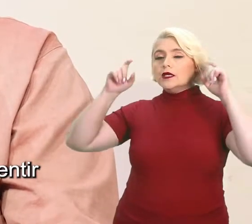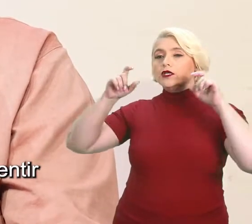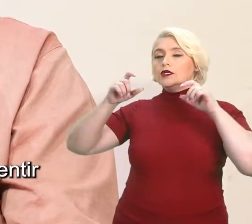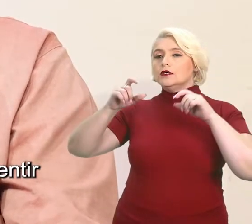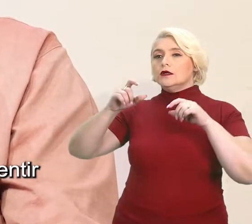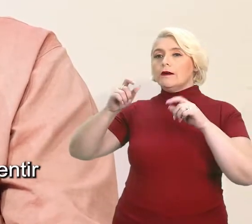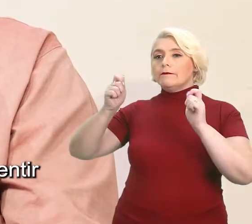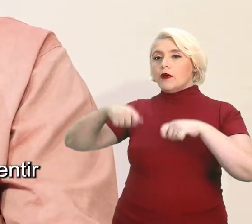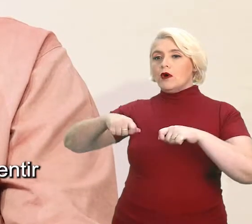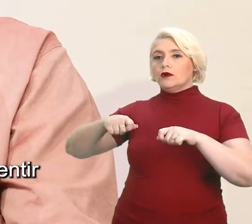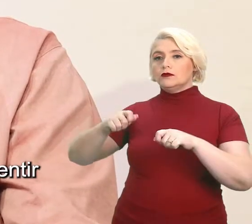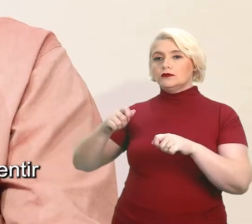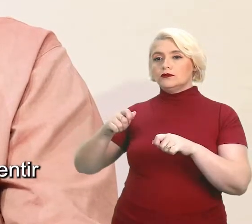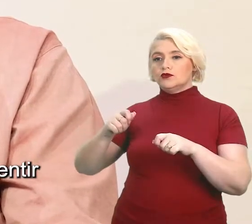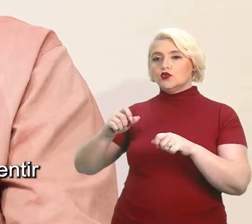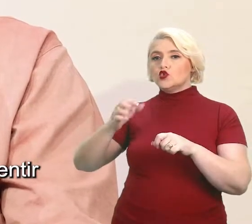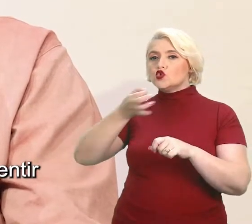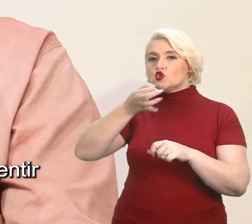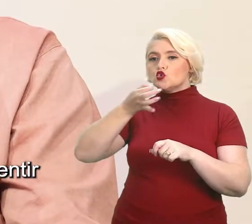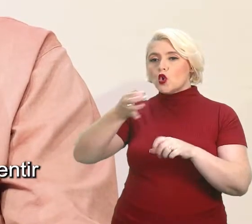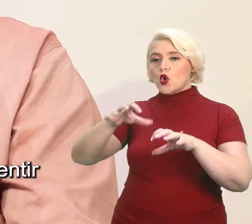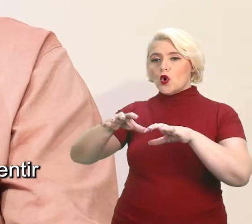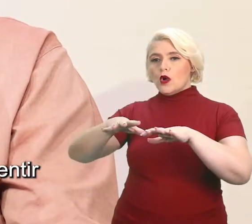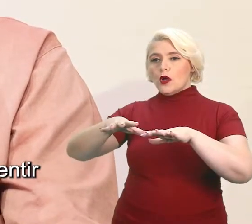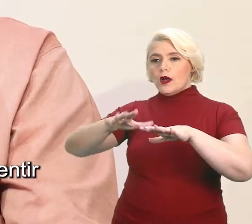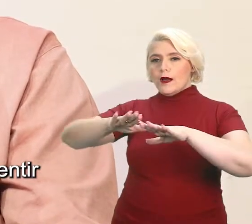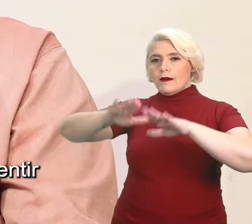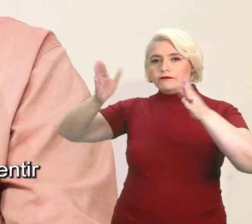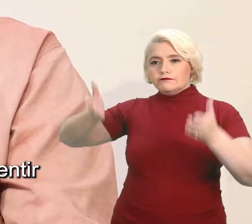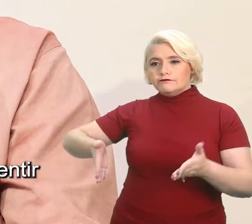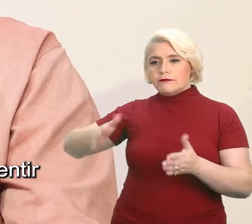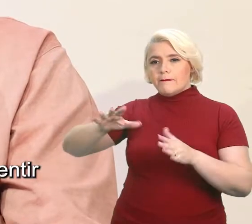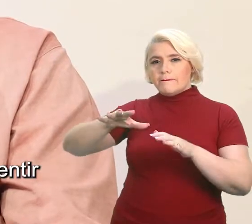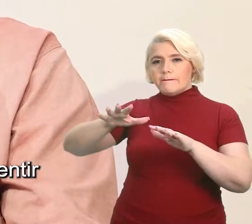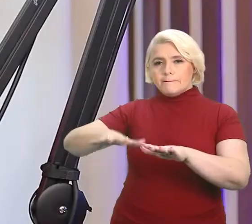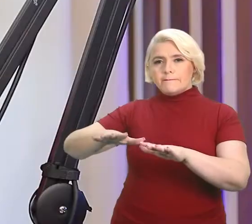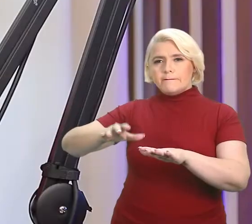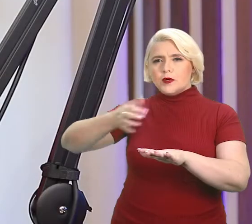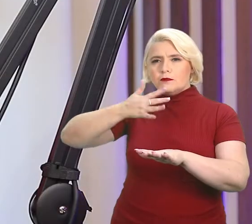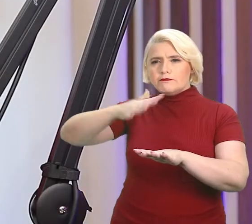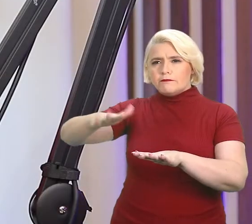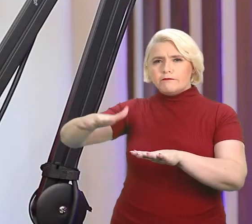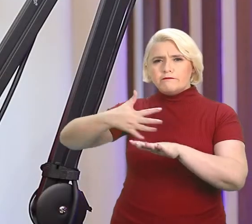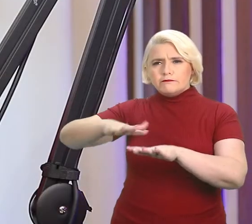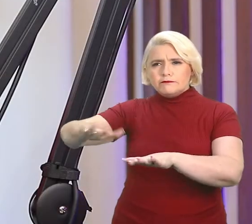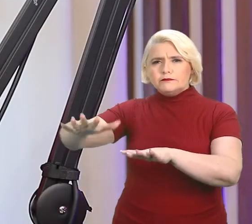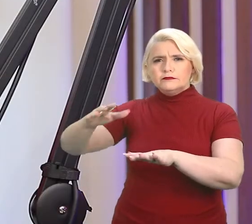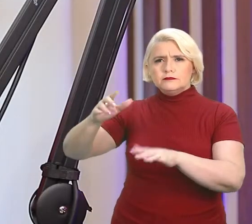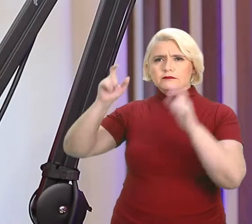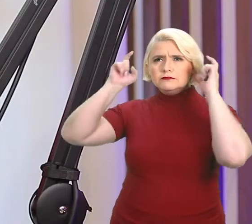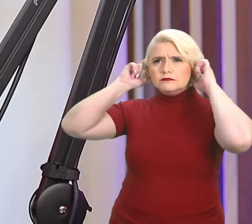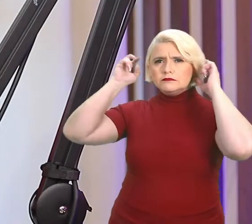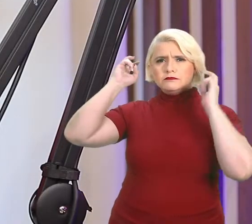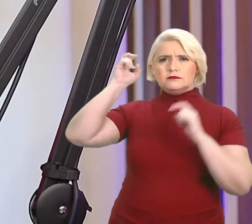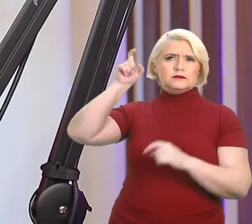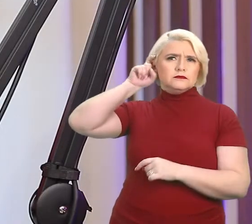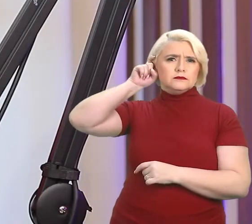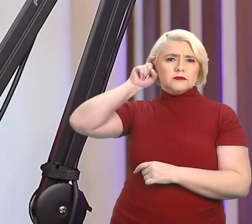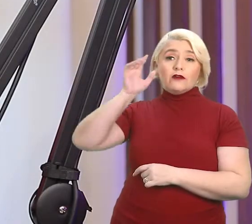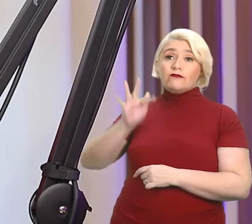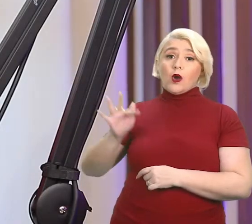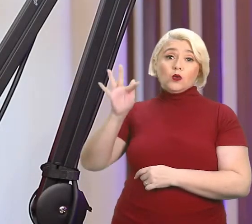ouvido do surdo para poder sentir algum estímulo de som. Existia isso? Então, na faculdade eu não